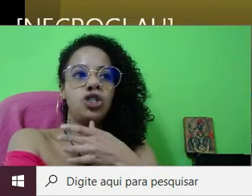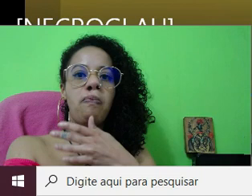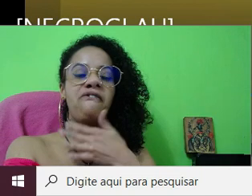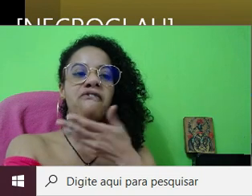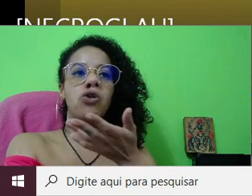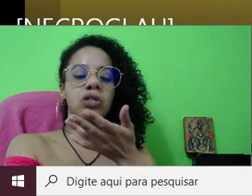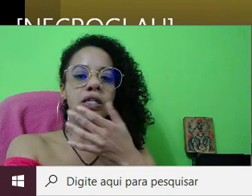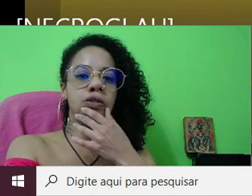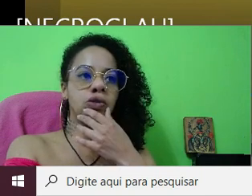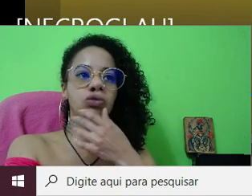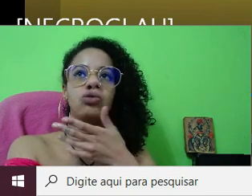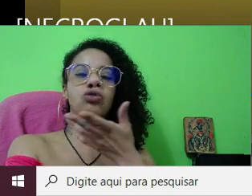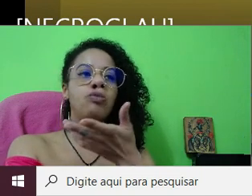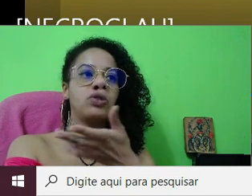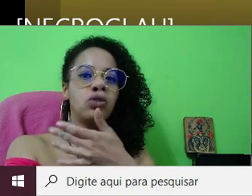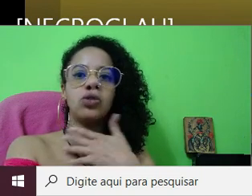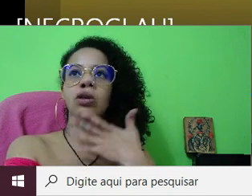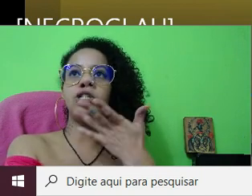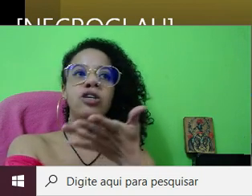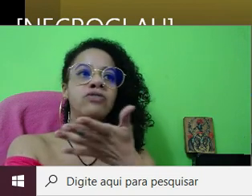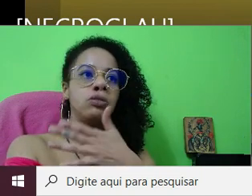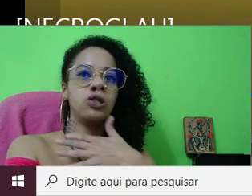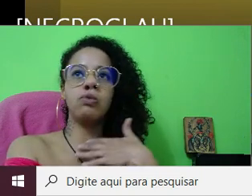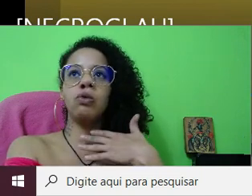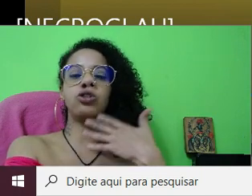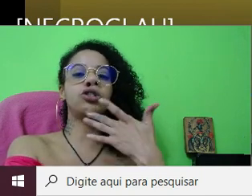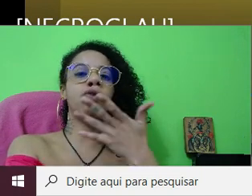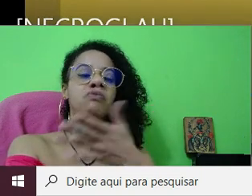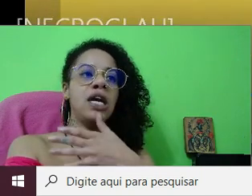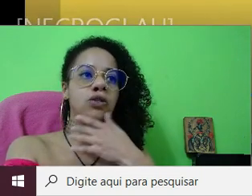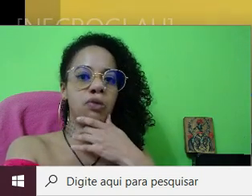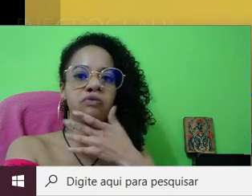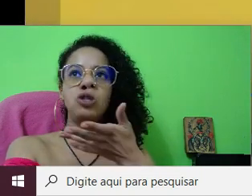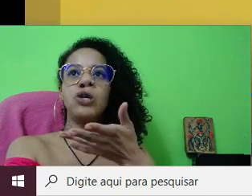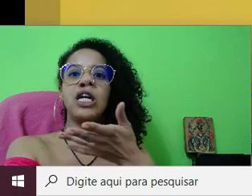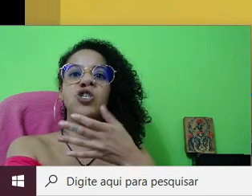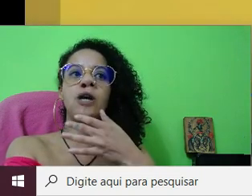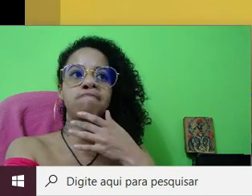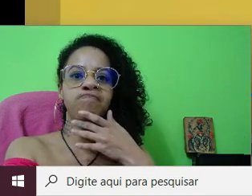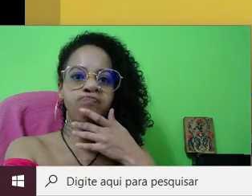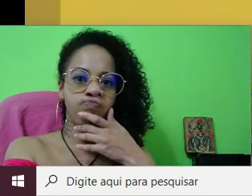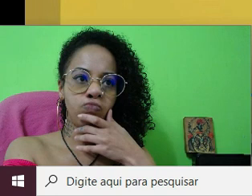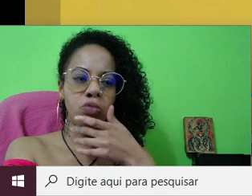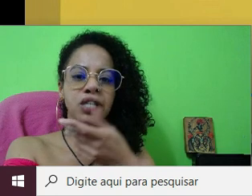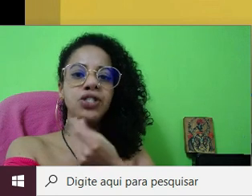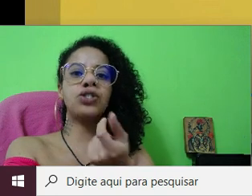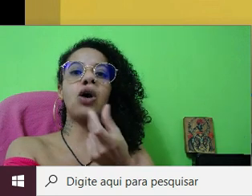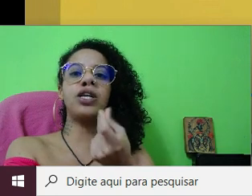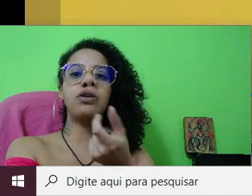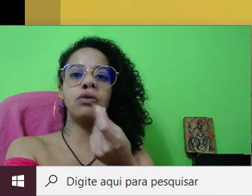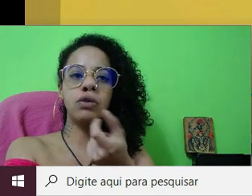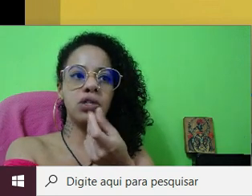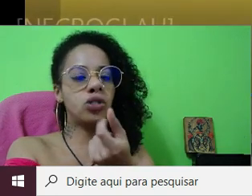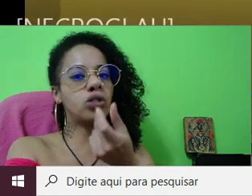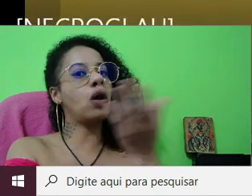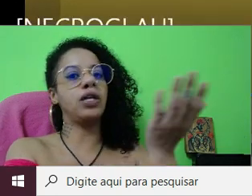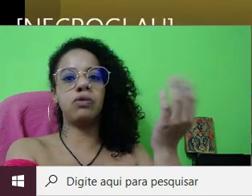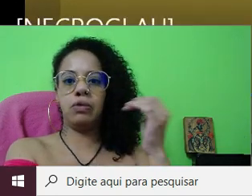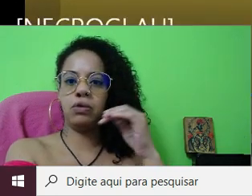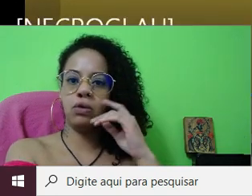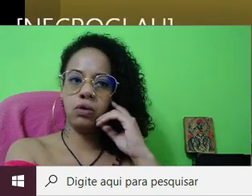as outras tipo os outros grupos os outros coletivos outros movimentos movimentos de moradia histórico